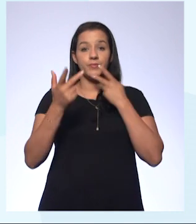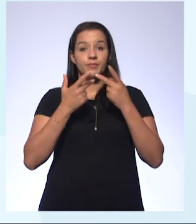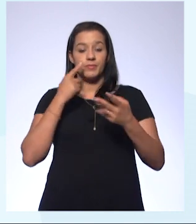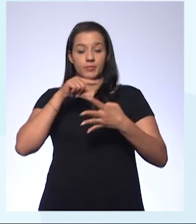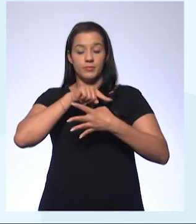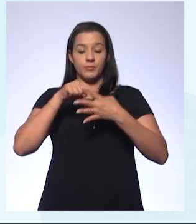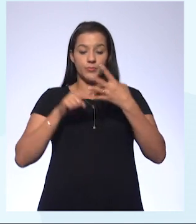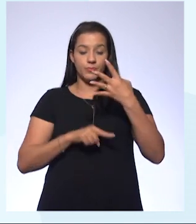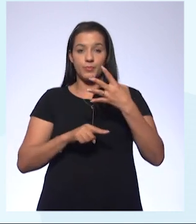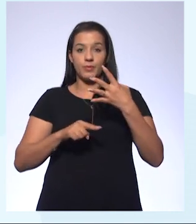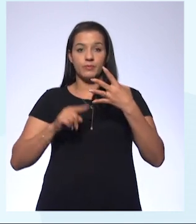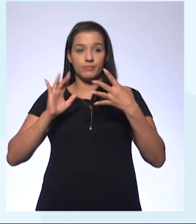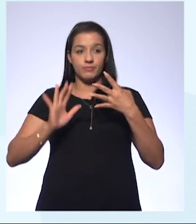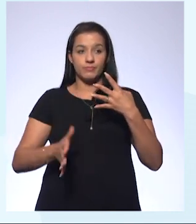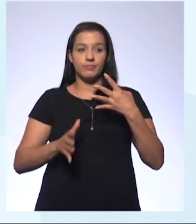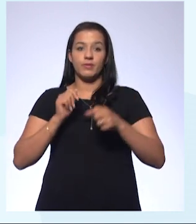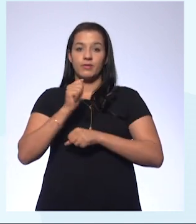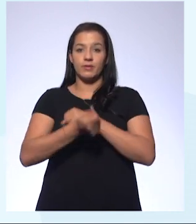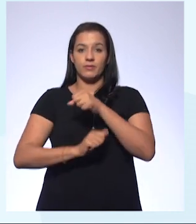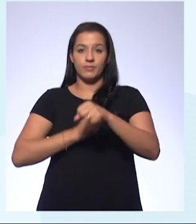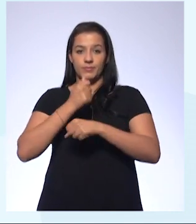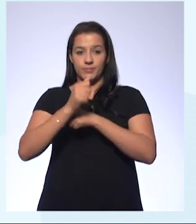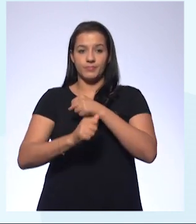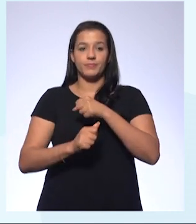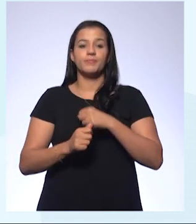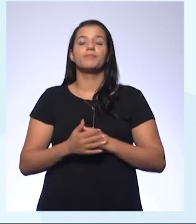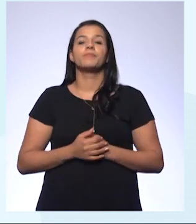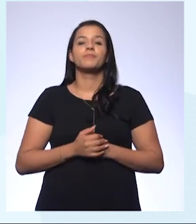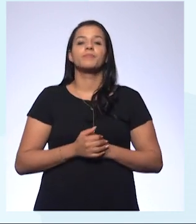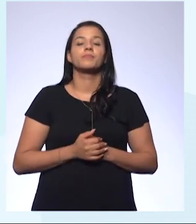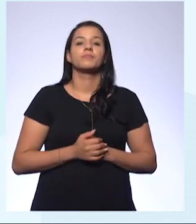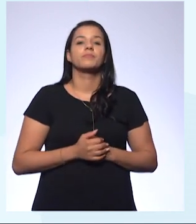até por conta de vestibular. Pode continuar, por favor?